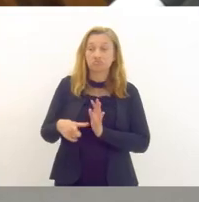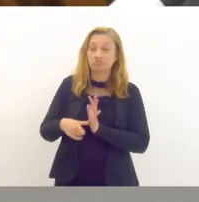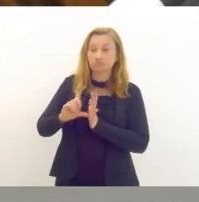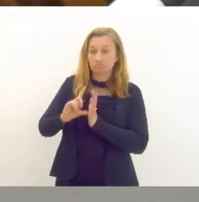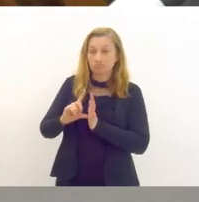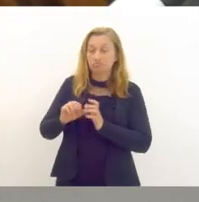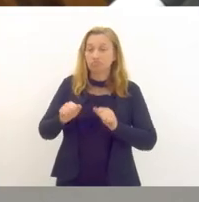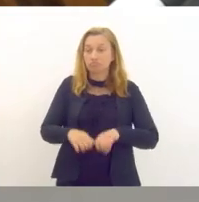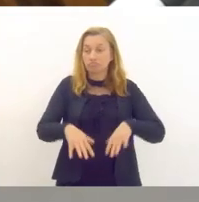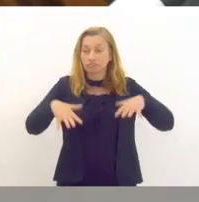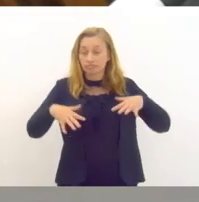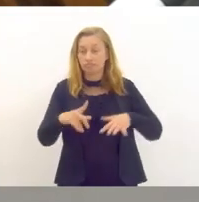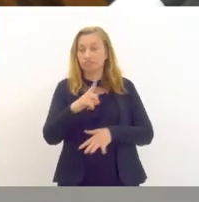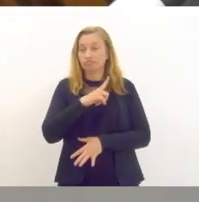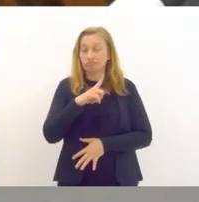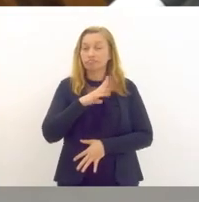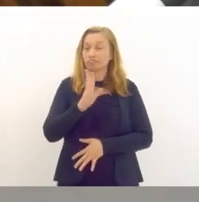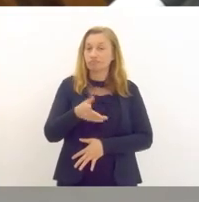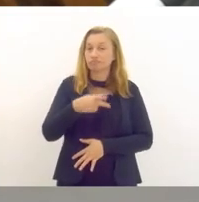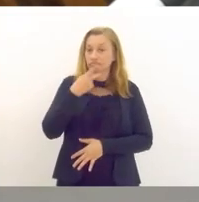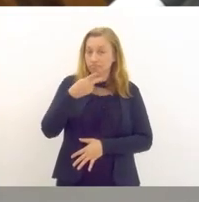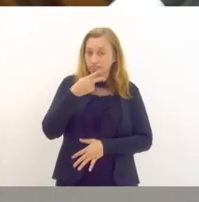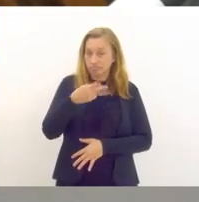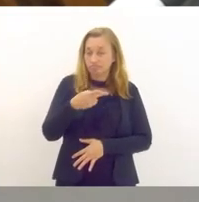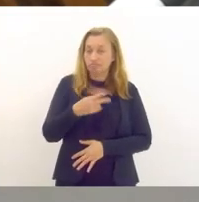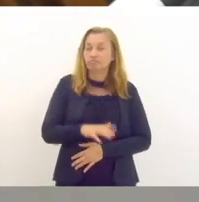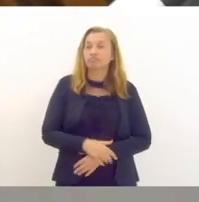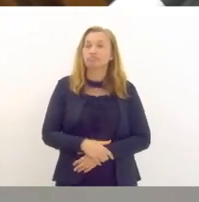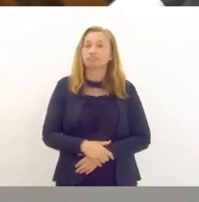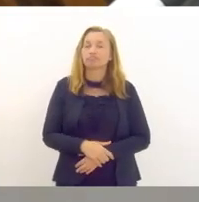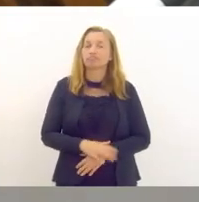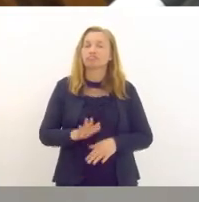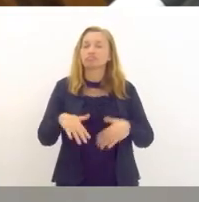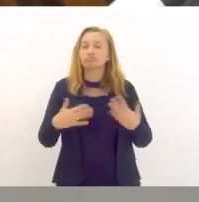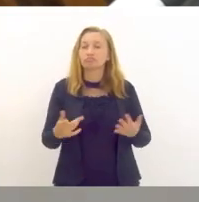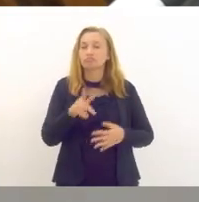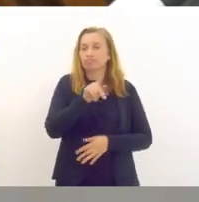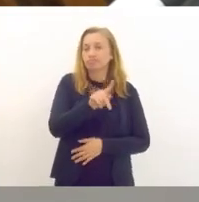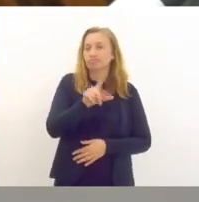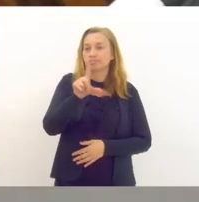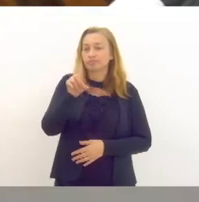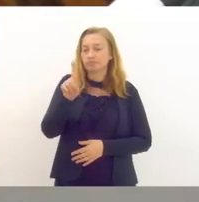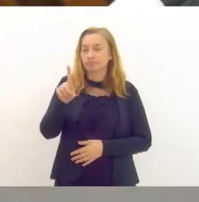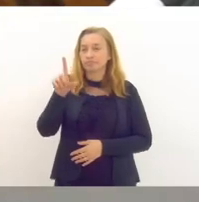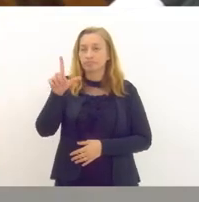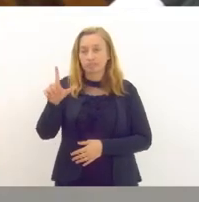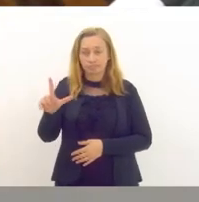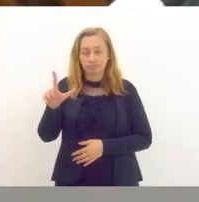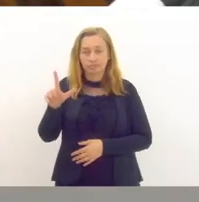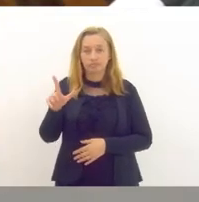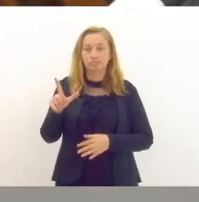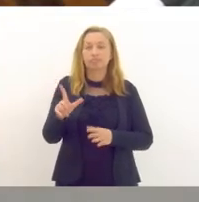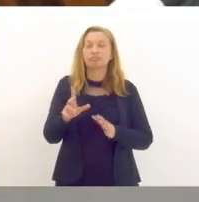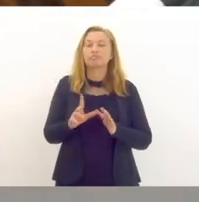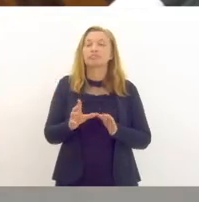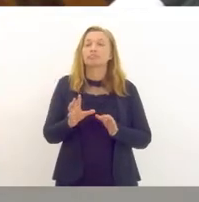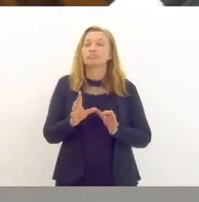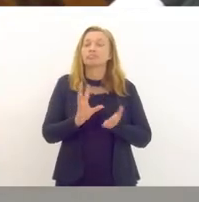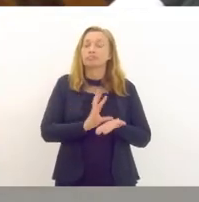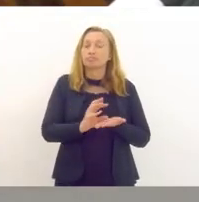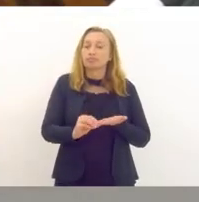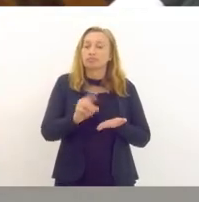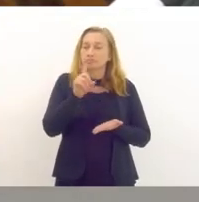eu já tinha dito a vossa excelência que quando o pdl Viesse a pauta no dia de hoje eu